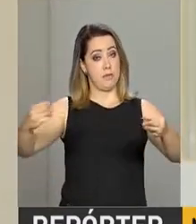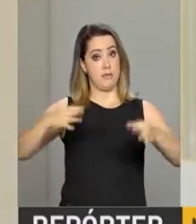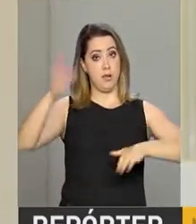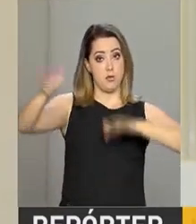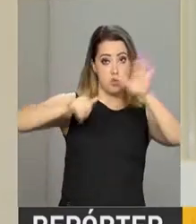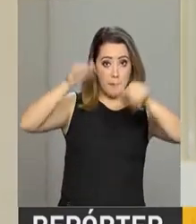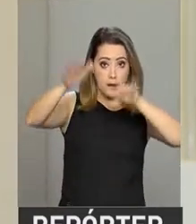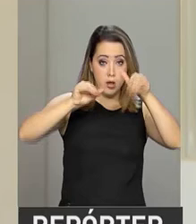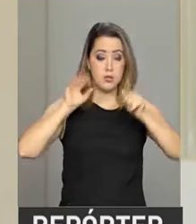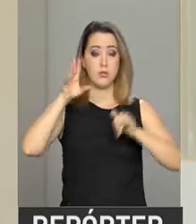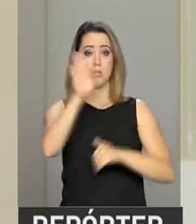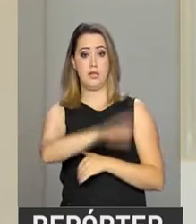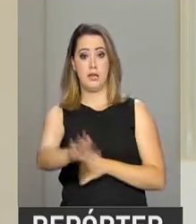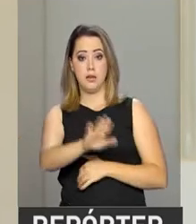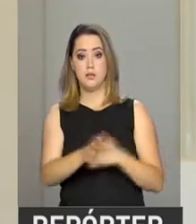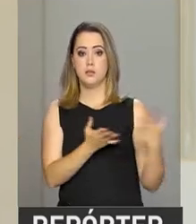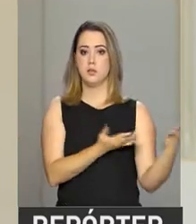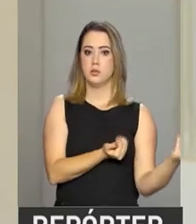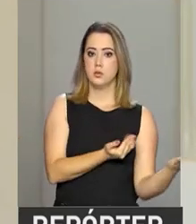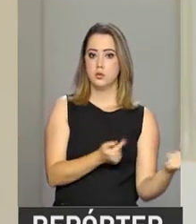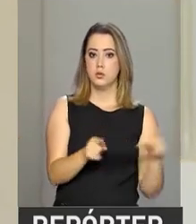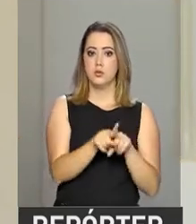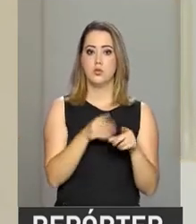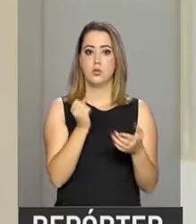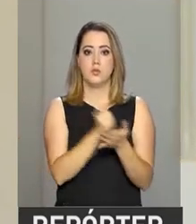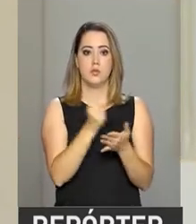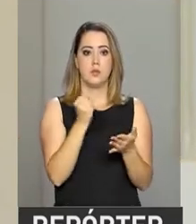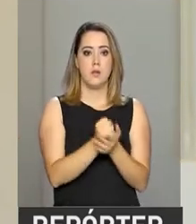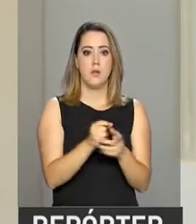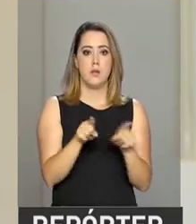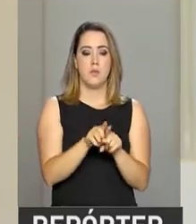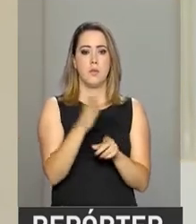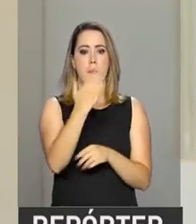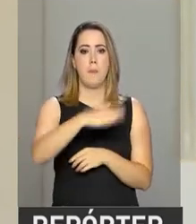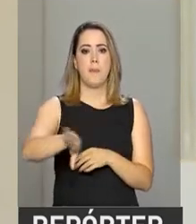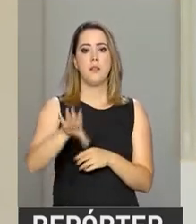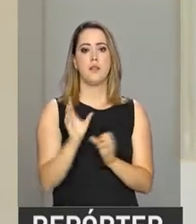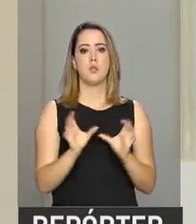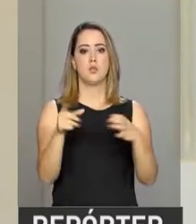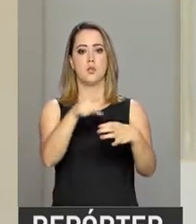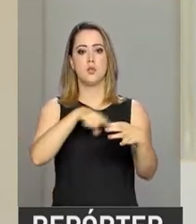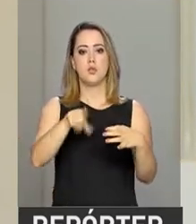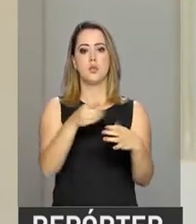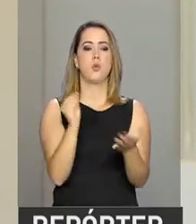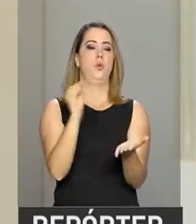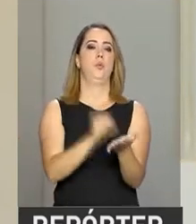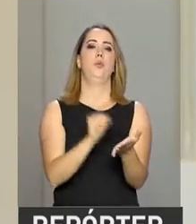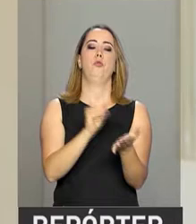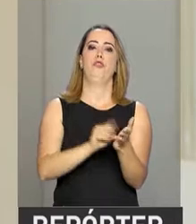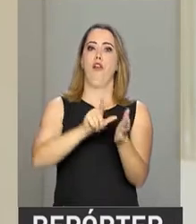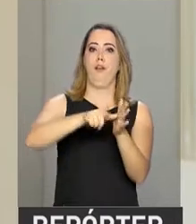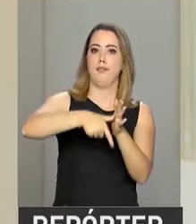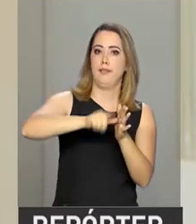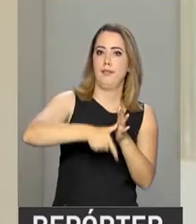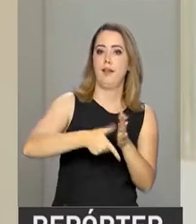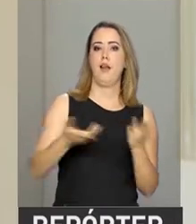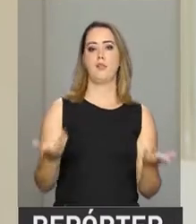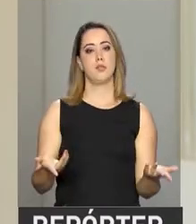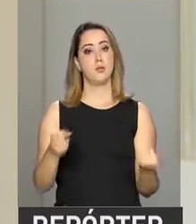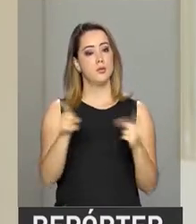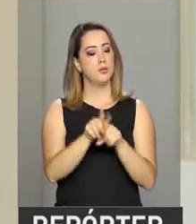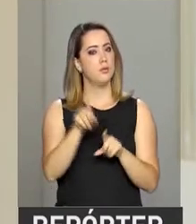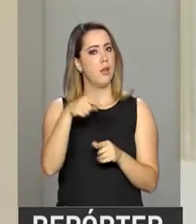crianças e adolescentes para atualizar o calendário de vacinação metade desse público não está com a vacina em dia a